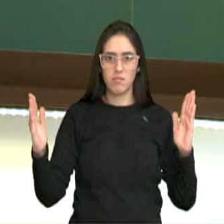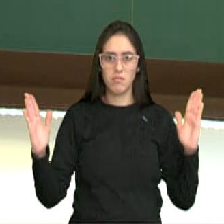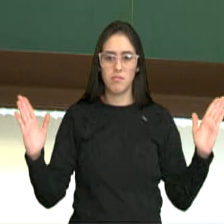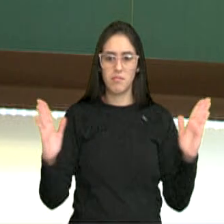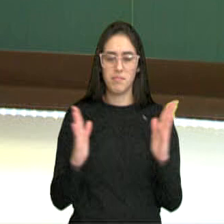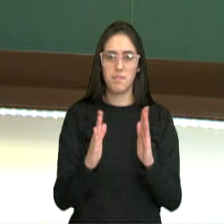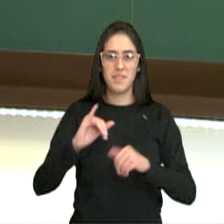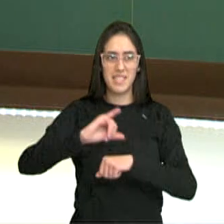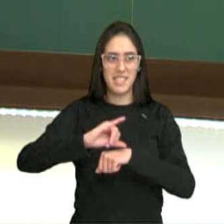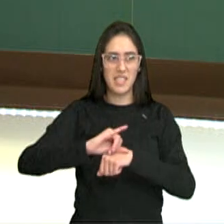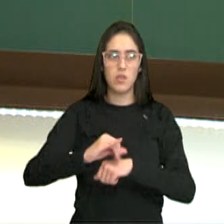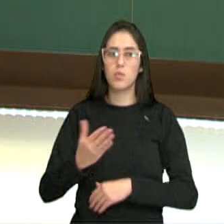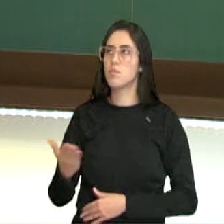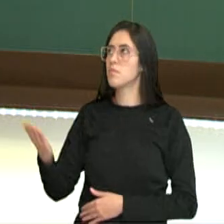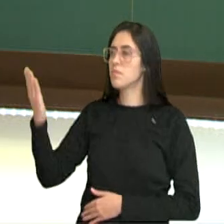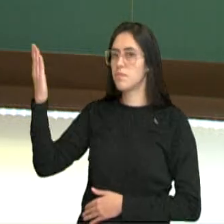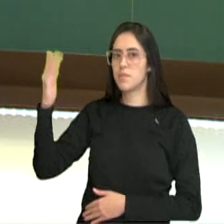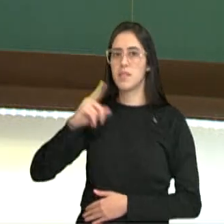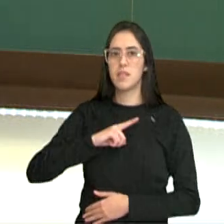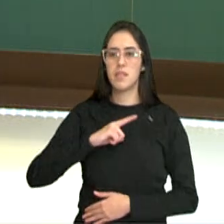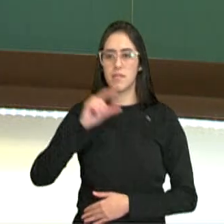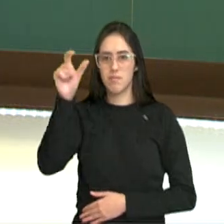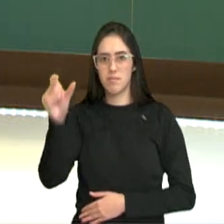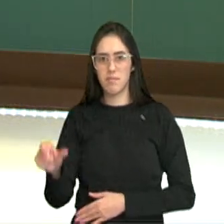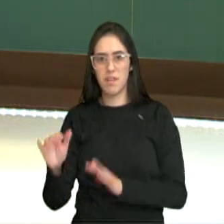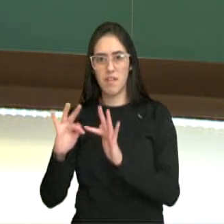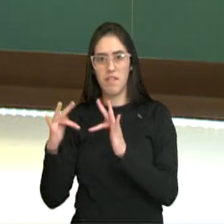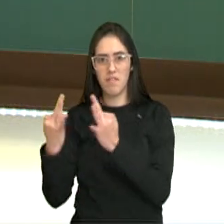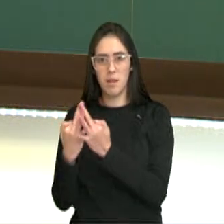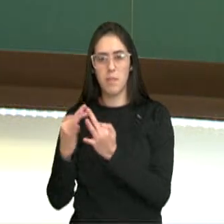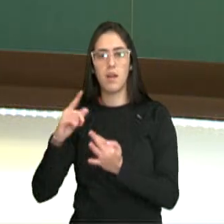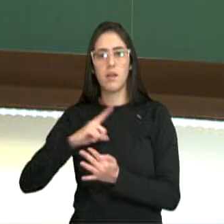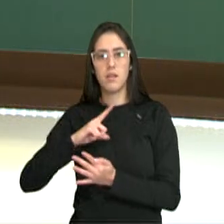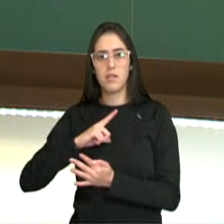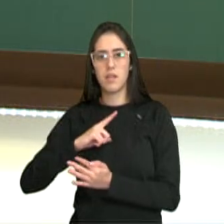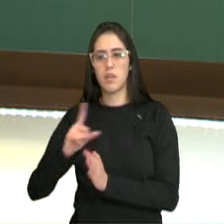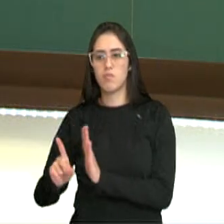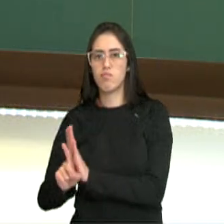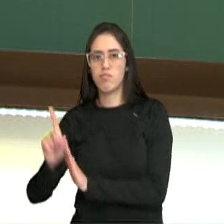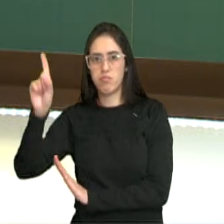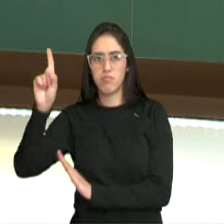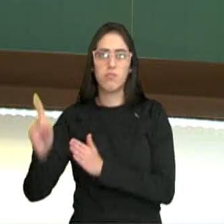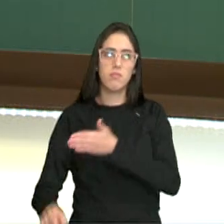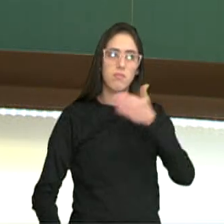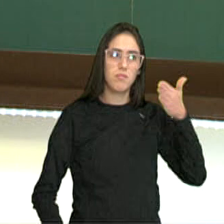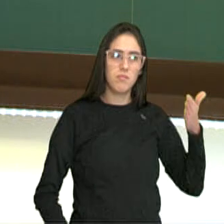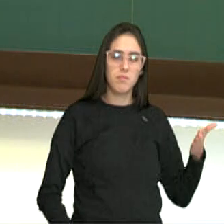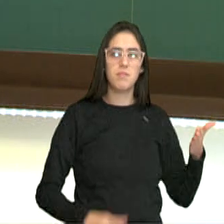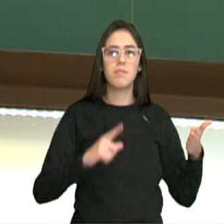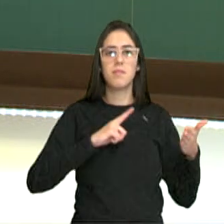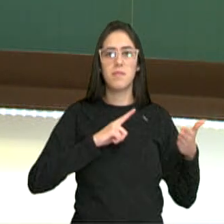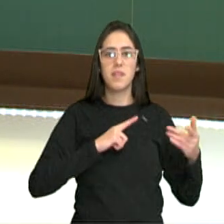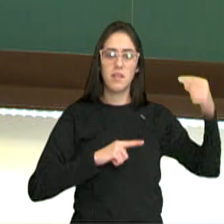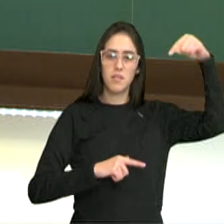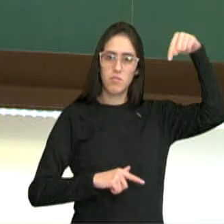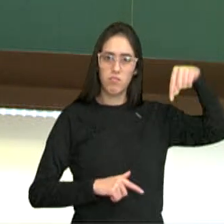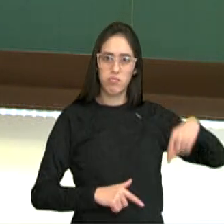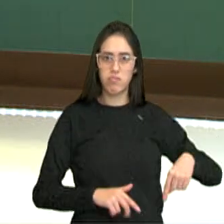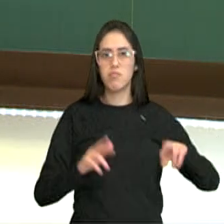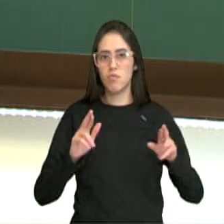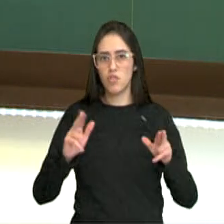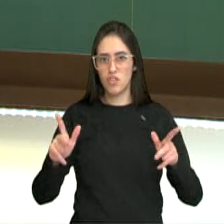duas primeiras famílias é de baixo para cima, nas demais famílias é de cima para baixo. Tem uma diferença aí das duas primeiras